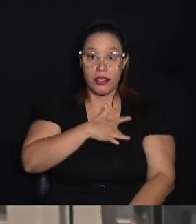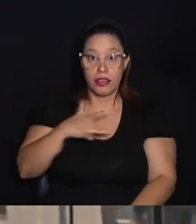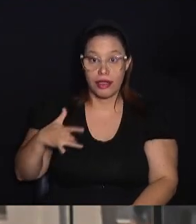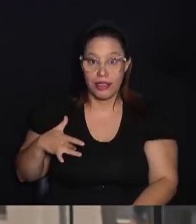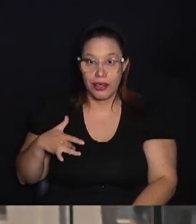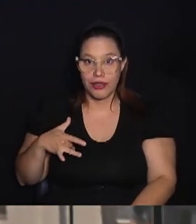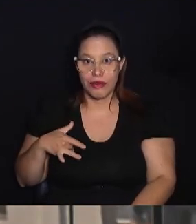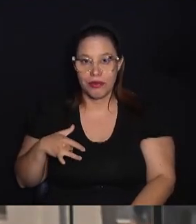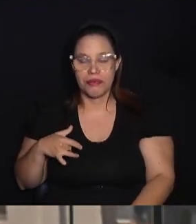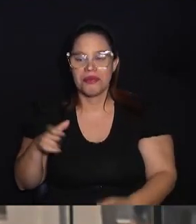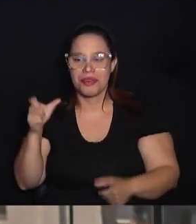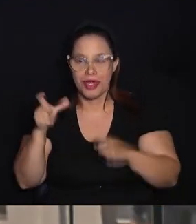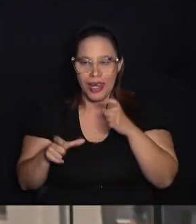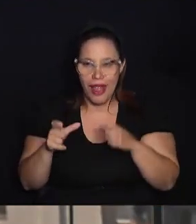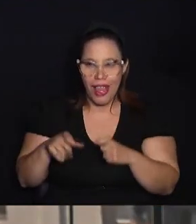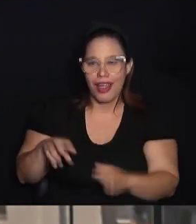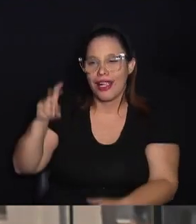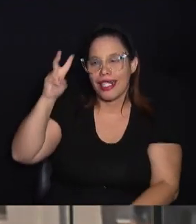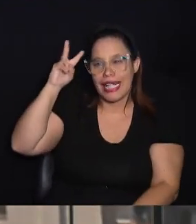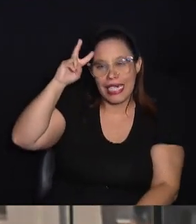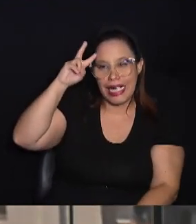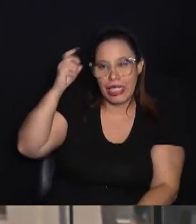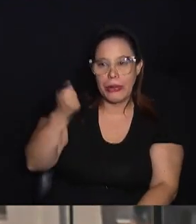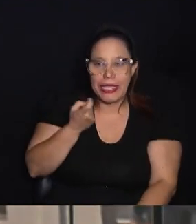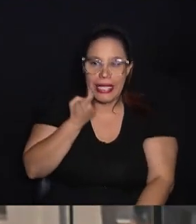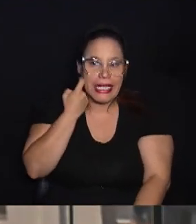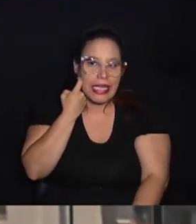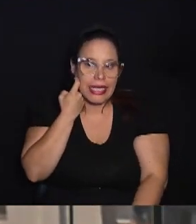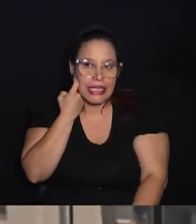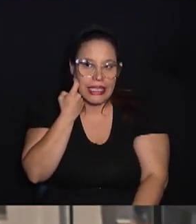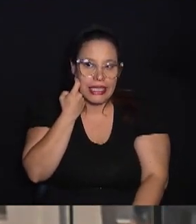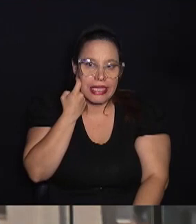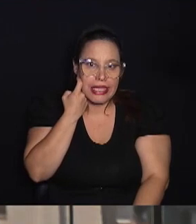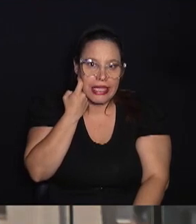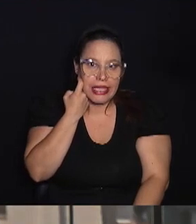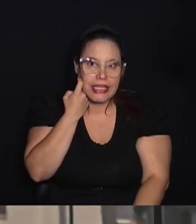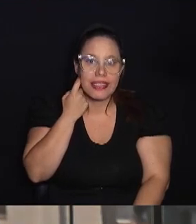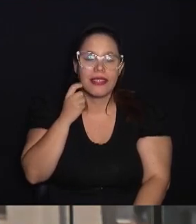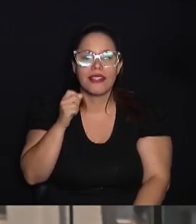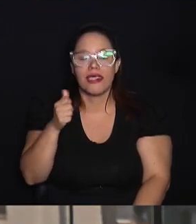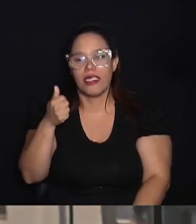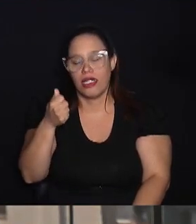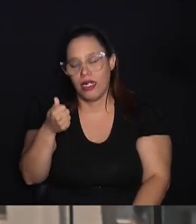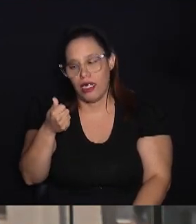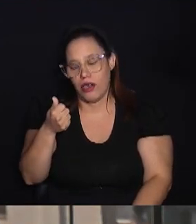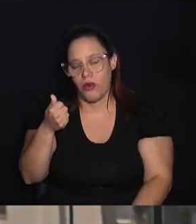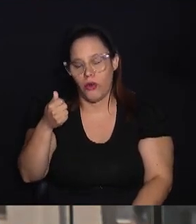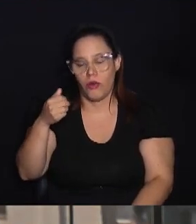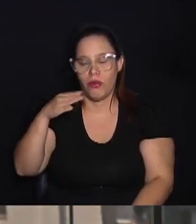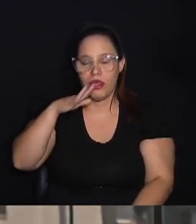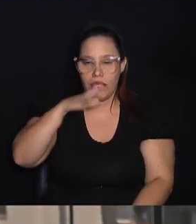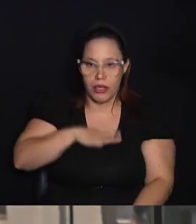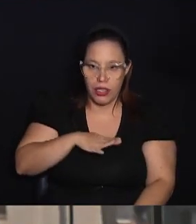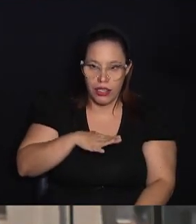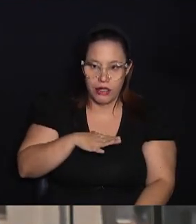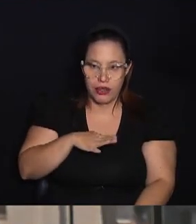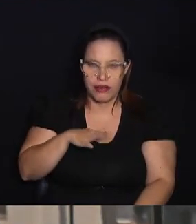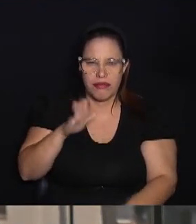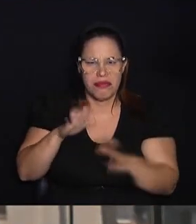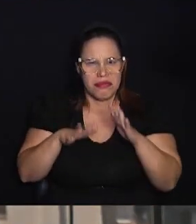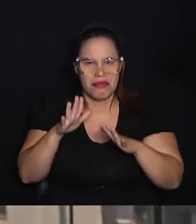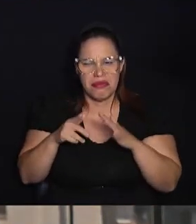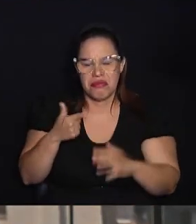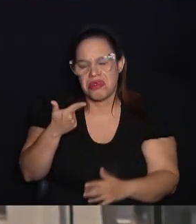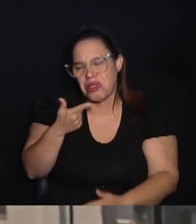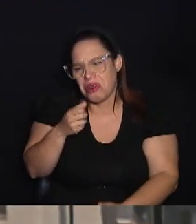colegas estão aí de segunda a sexta toda a sexta eh de segunda a sexta da 1 da tarde eh até às